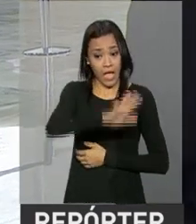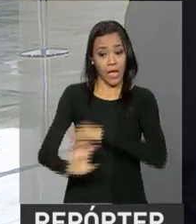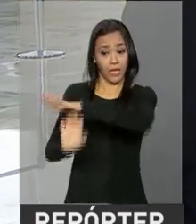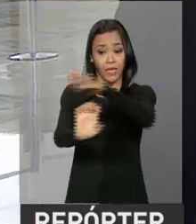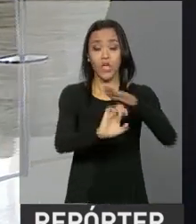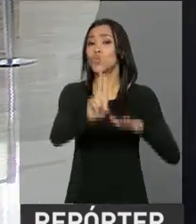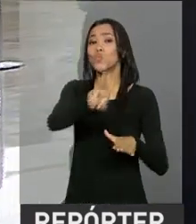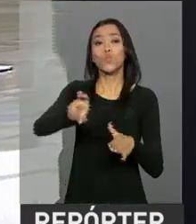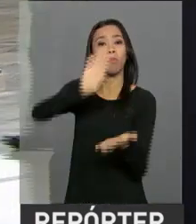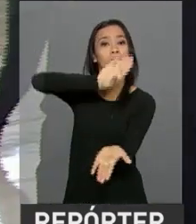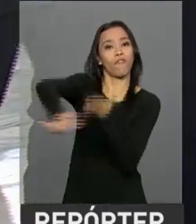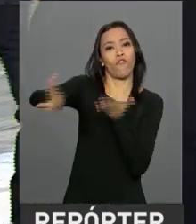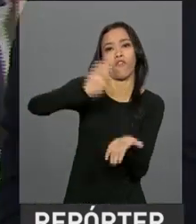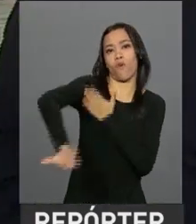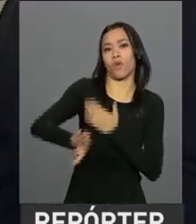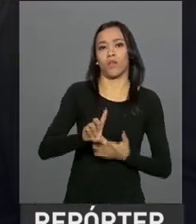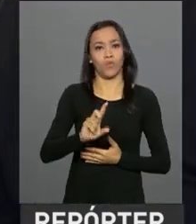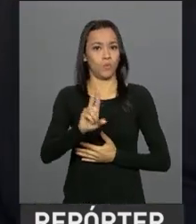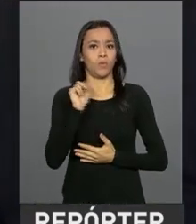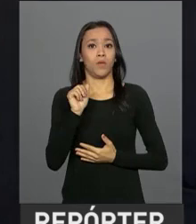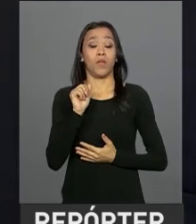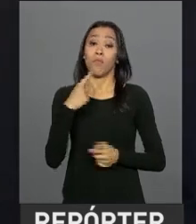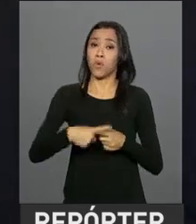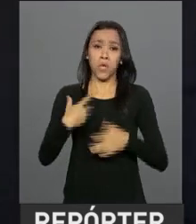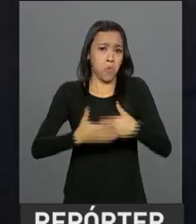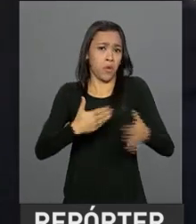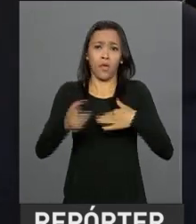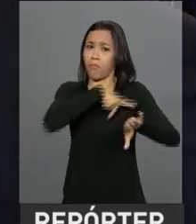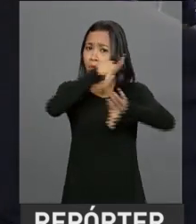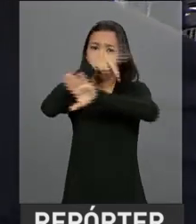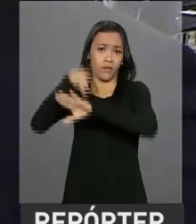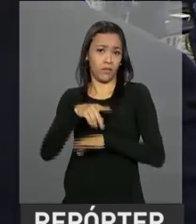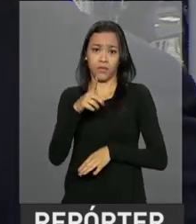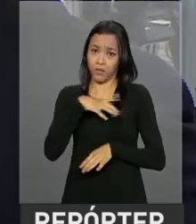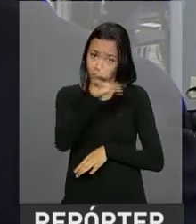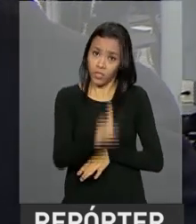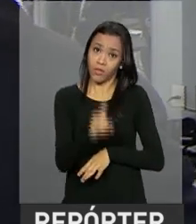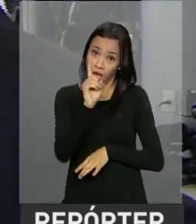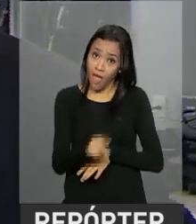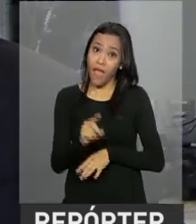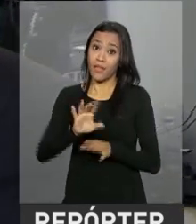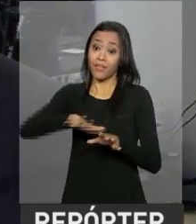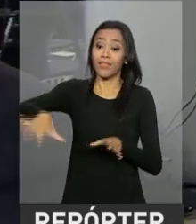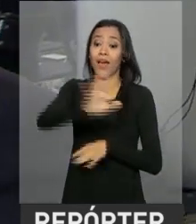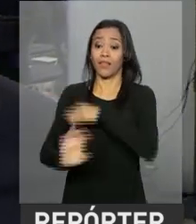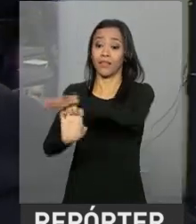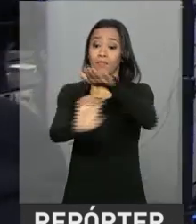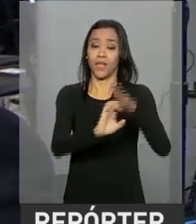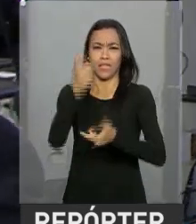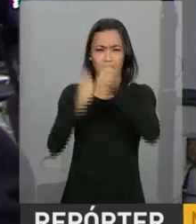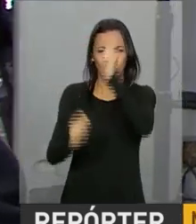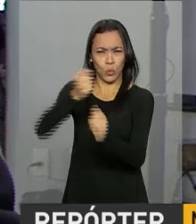poderia estar fora desse processo a grande locomotiva de qualquer país democrático de direitos é o setor produtivo né É nós que